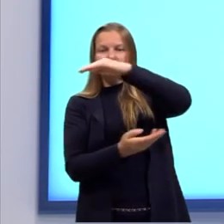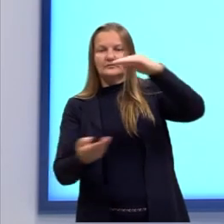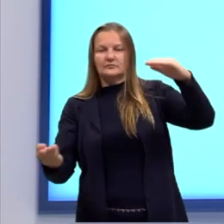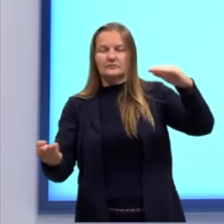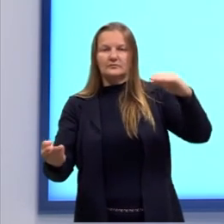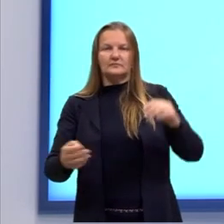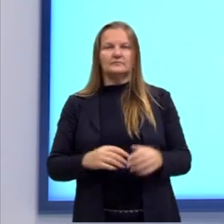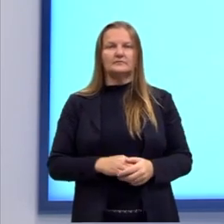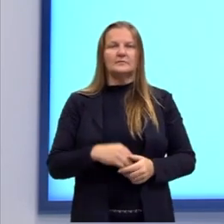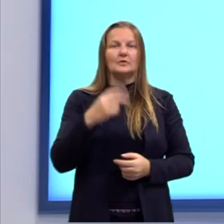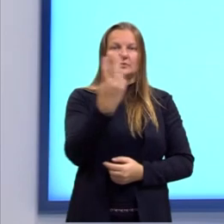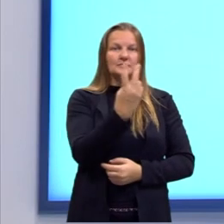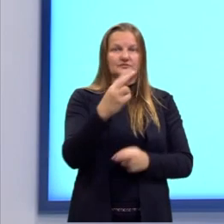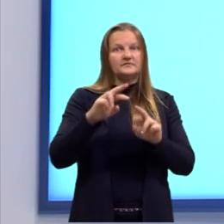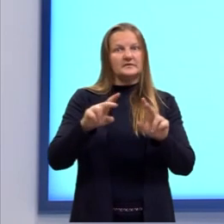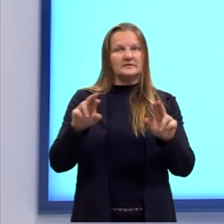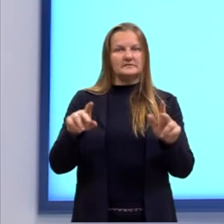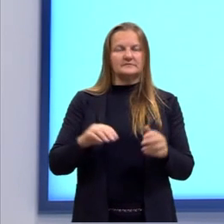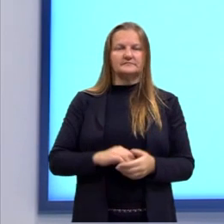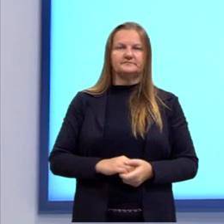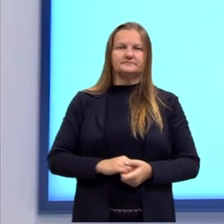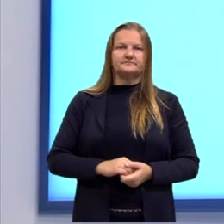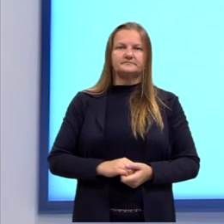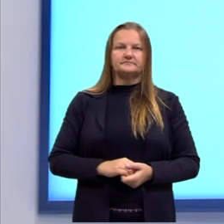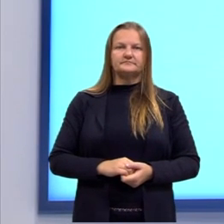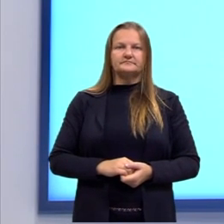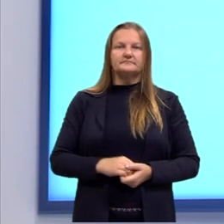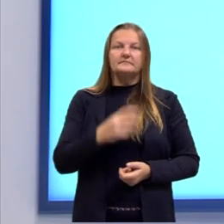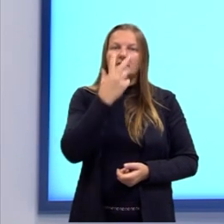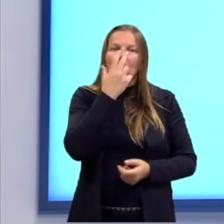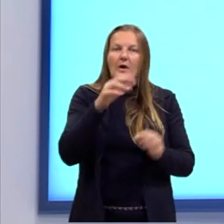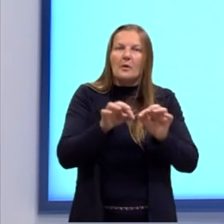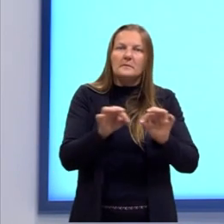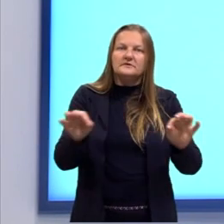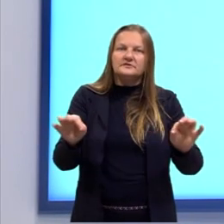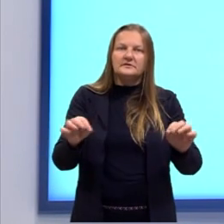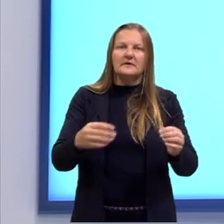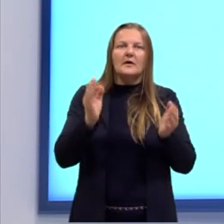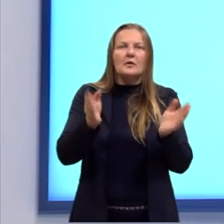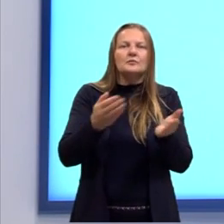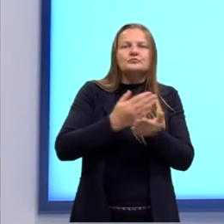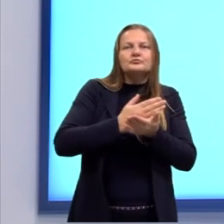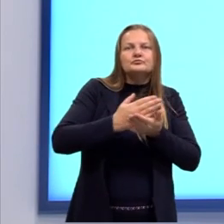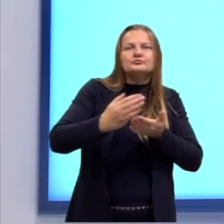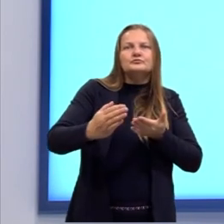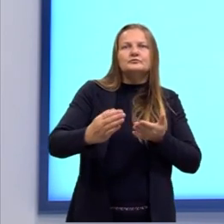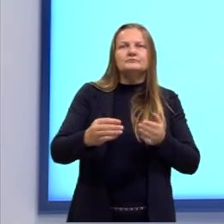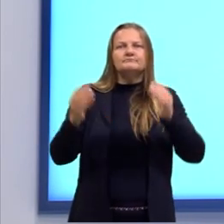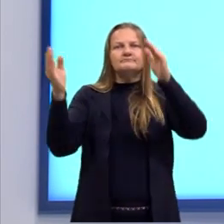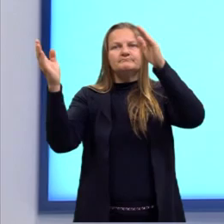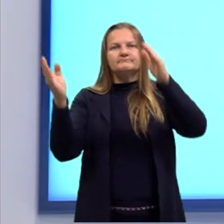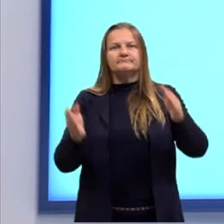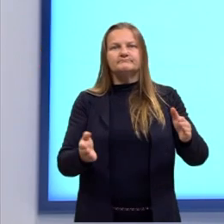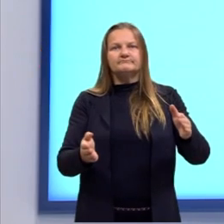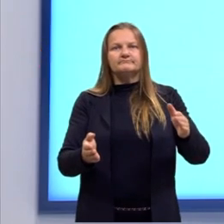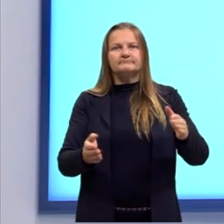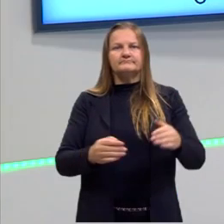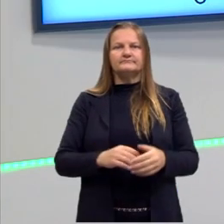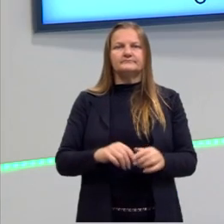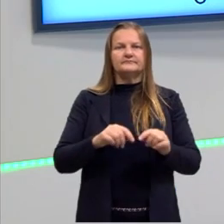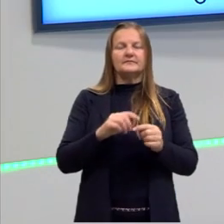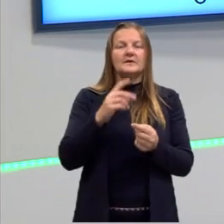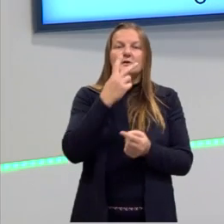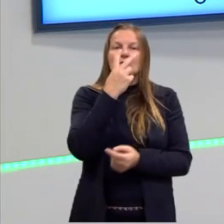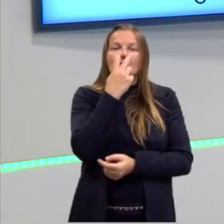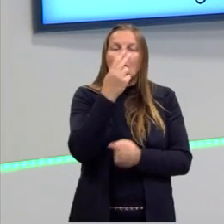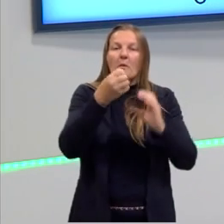pares de lados Paralelos Então vamos dar início estudando ali os paralelogramos nós vamos